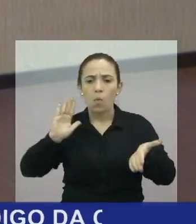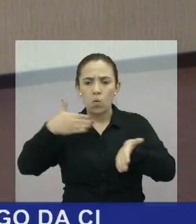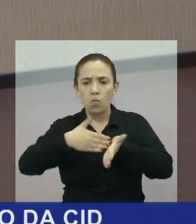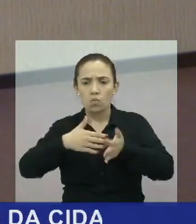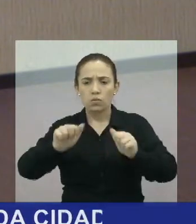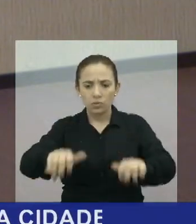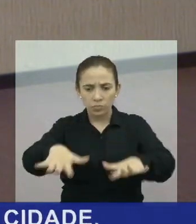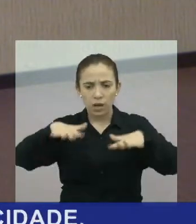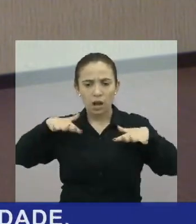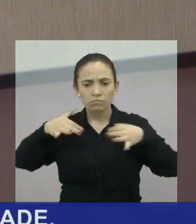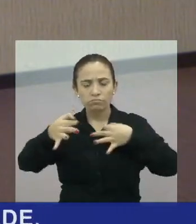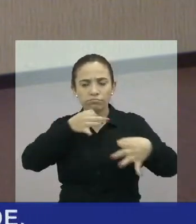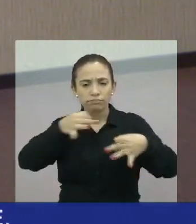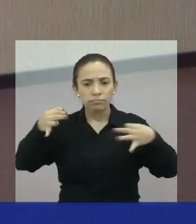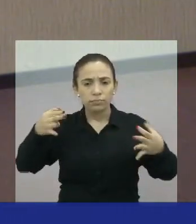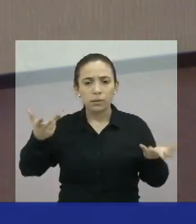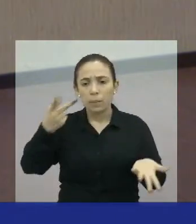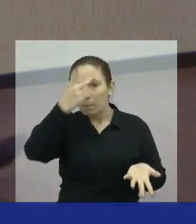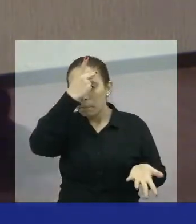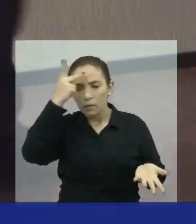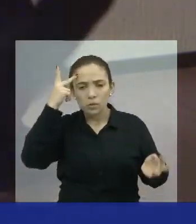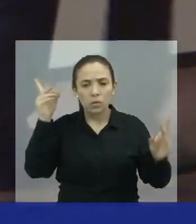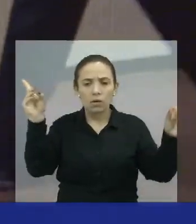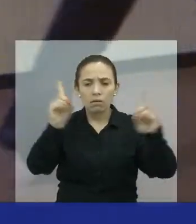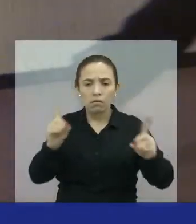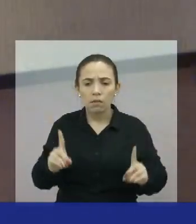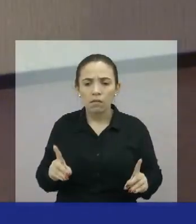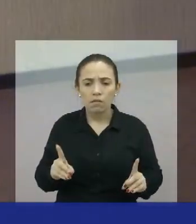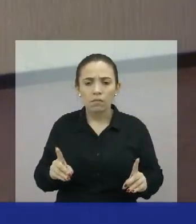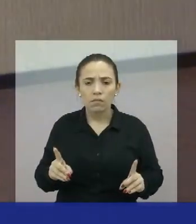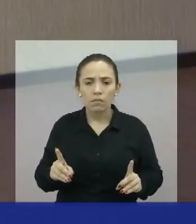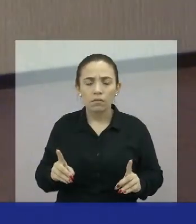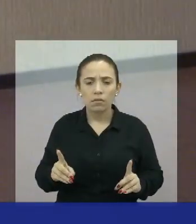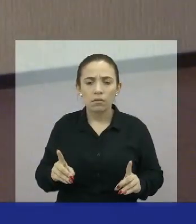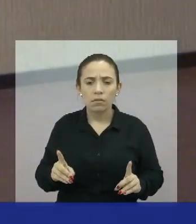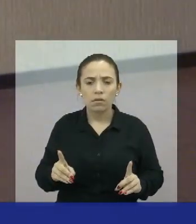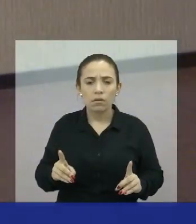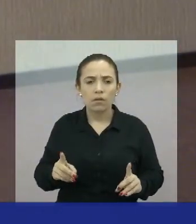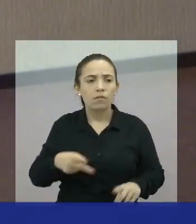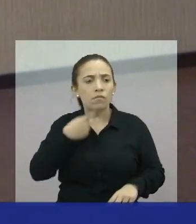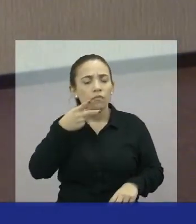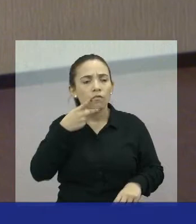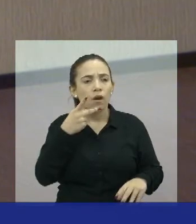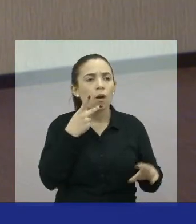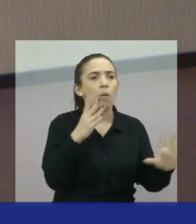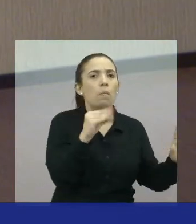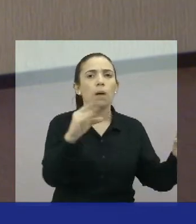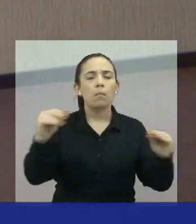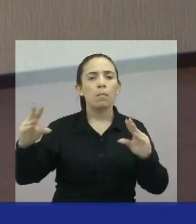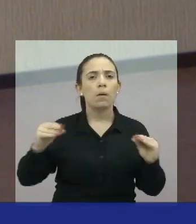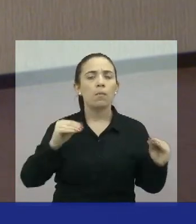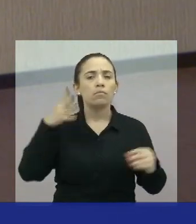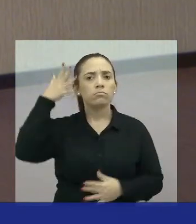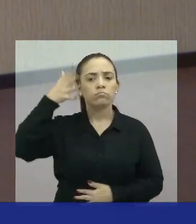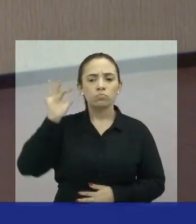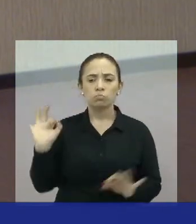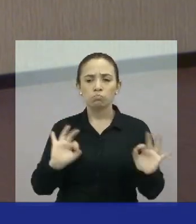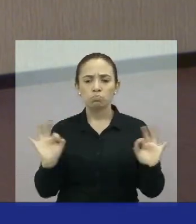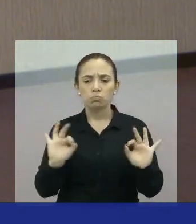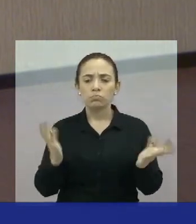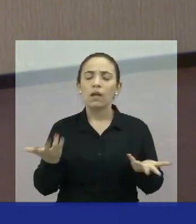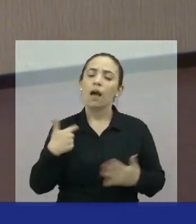sessão e a pessoa com deficiência sequer ninguém falou. Eu quero trazer a